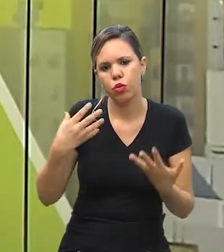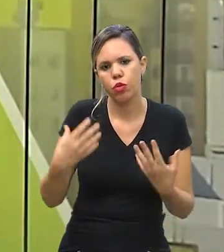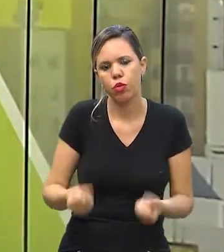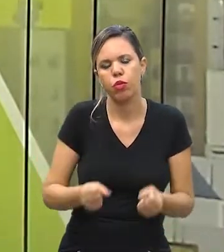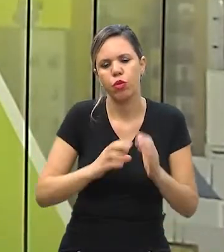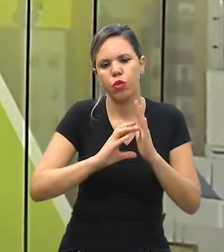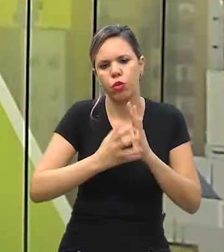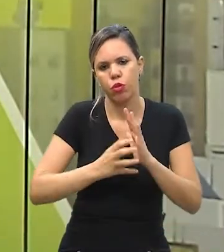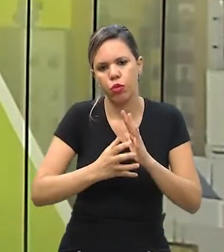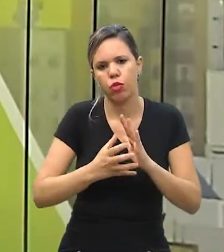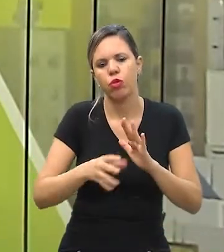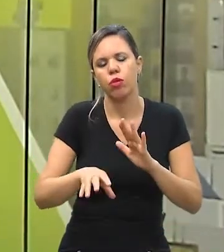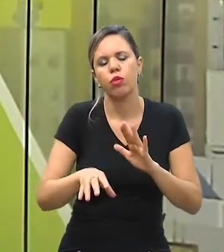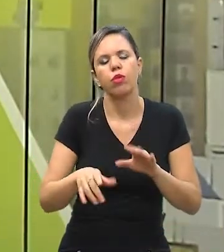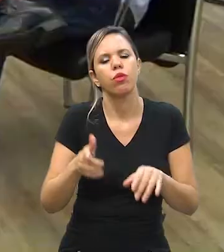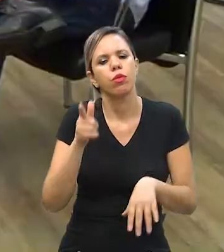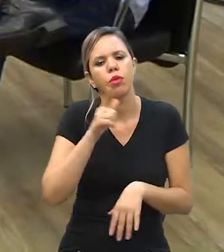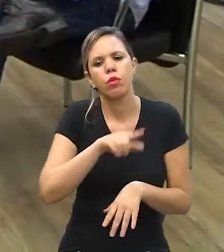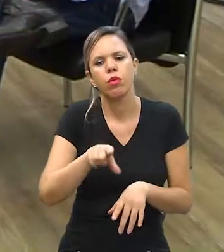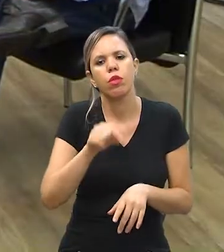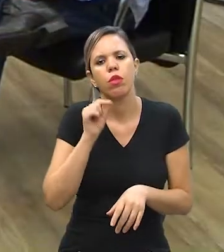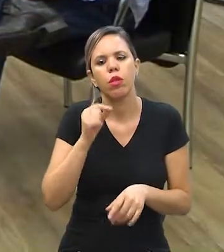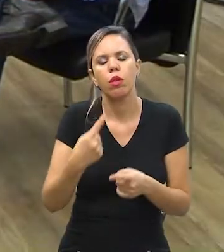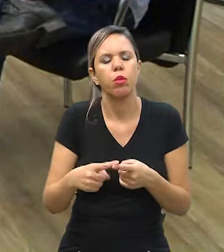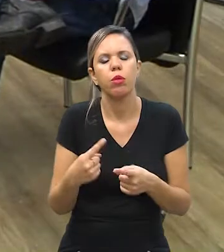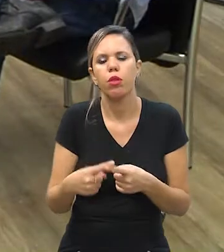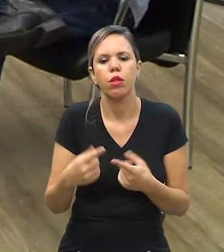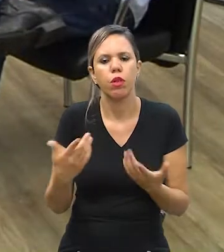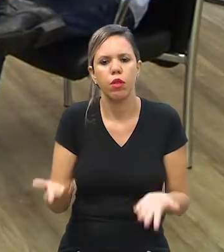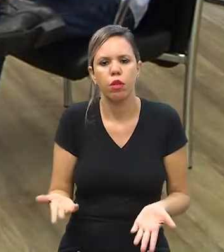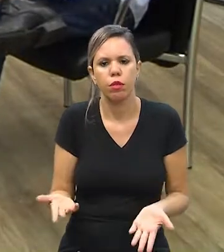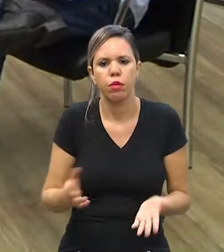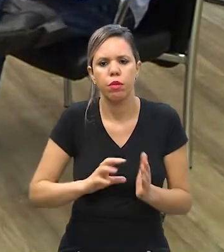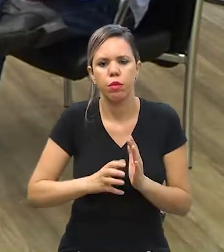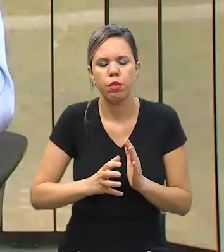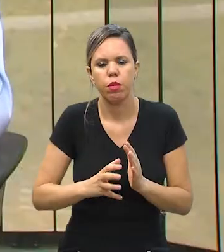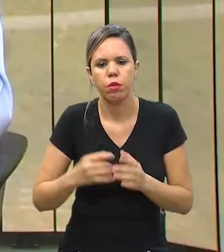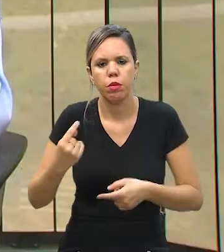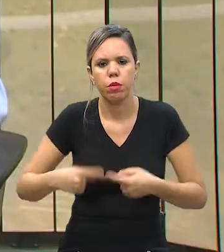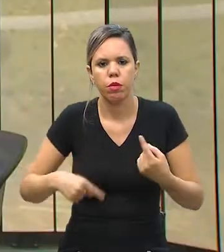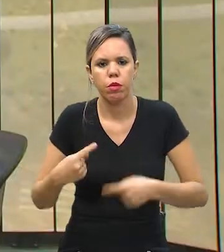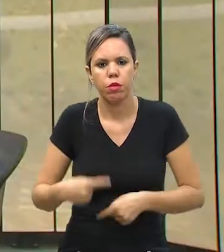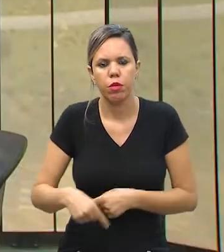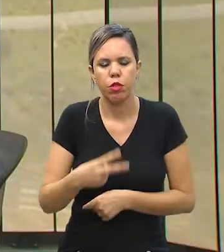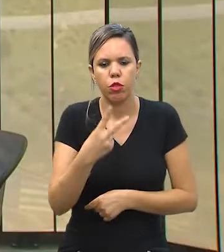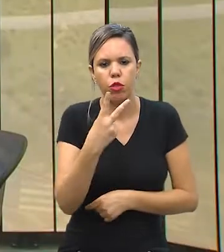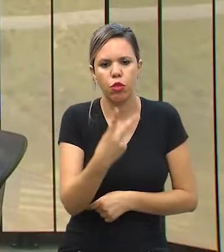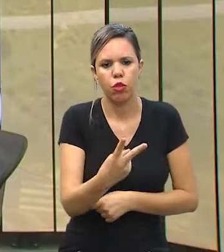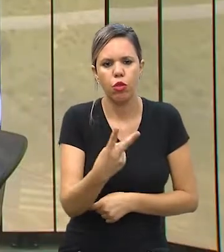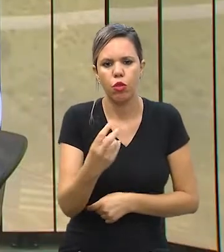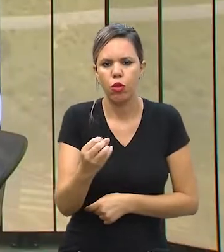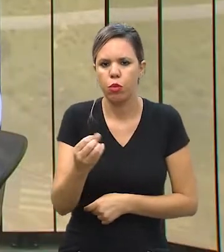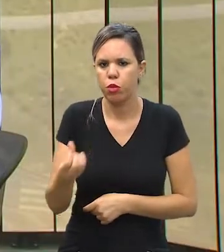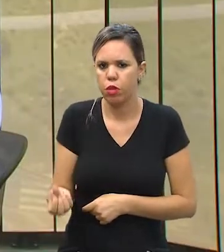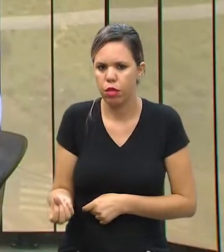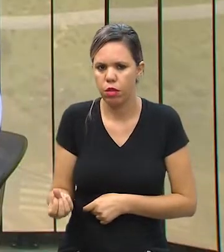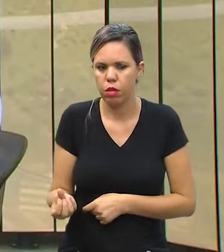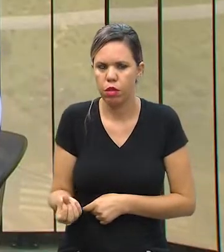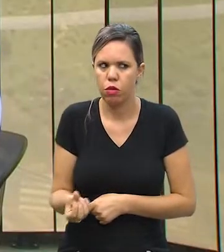um partido político e por quê? Olha, eu me filiei num partido político, foi em 2006, se eu não me